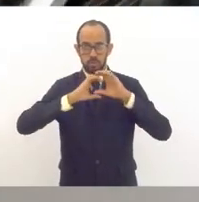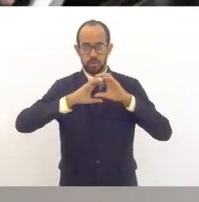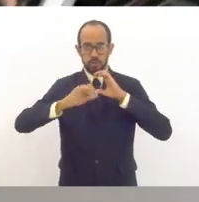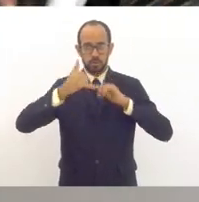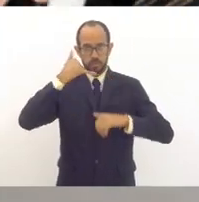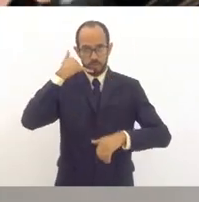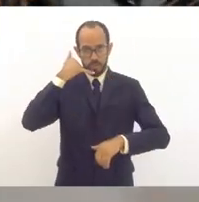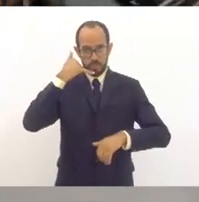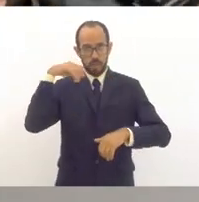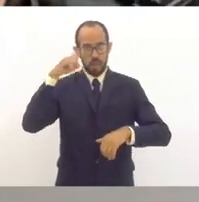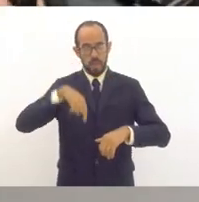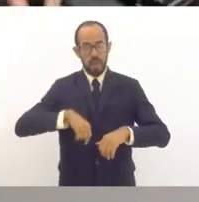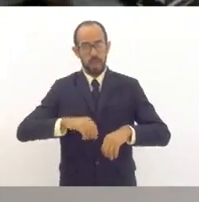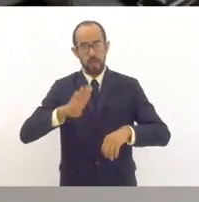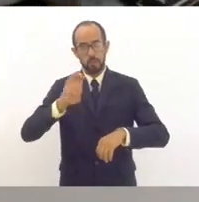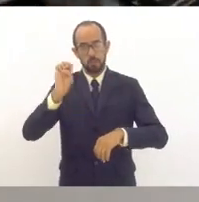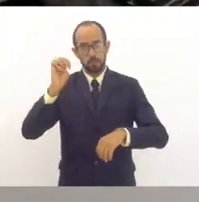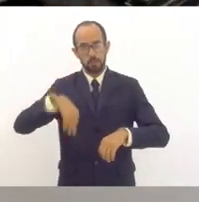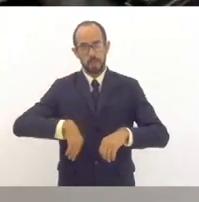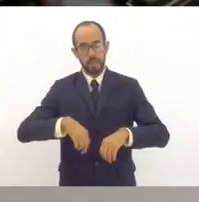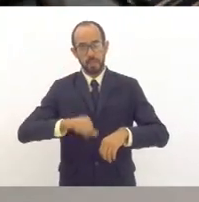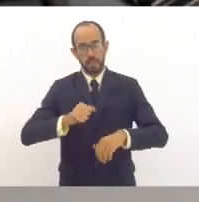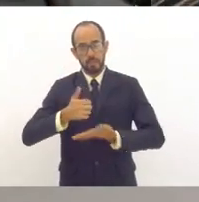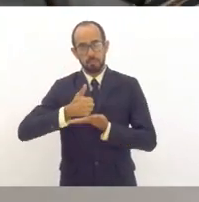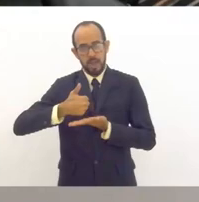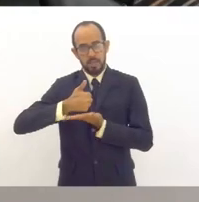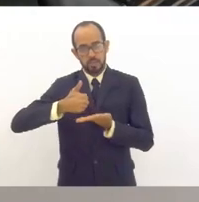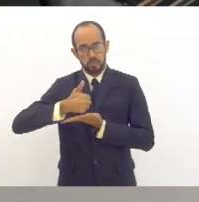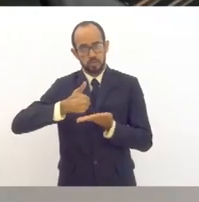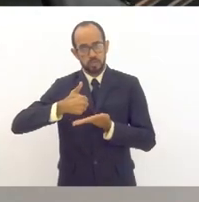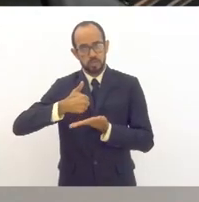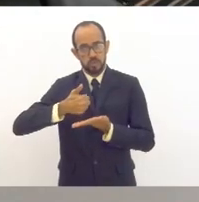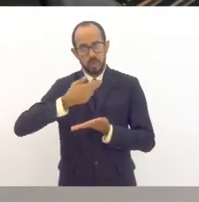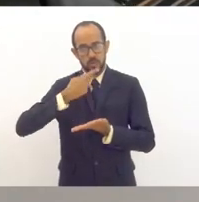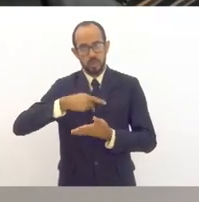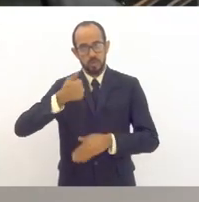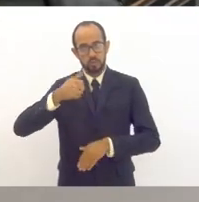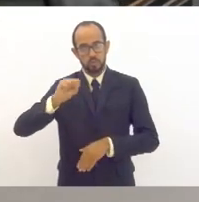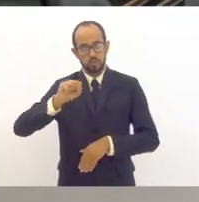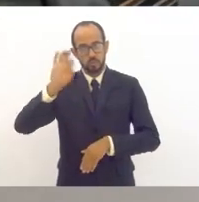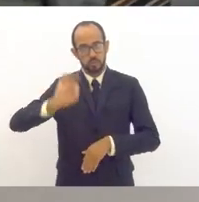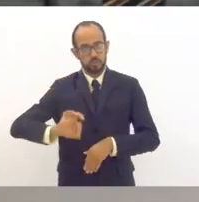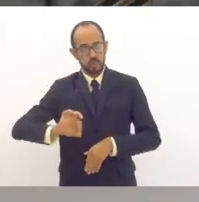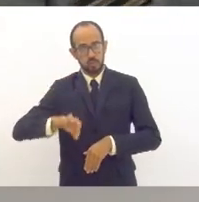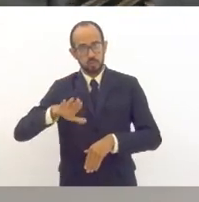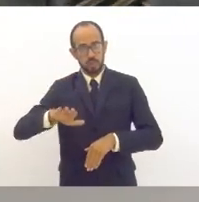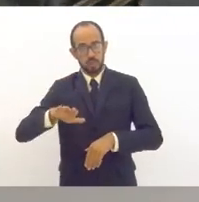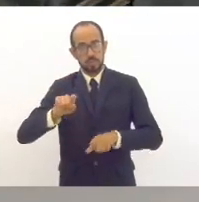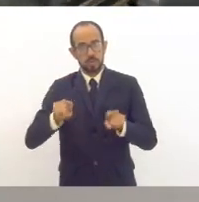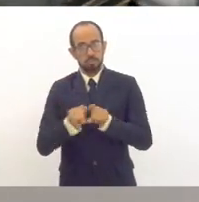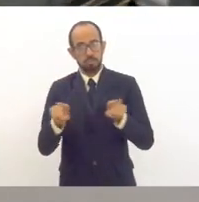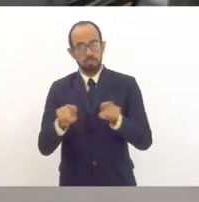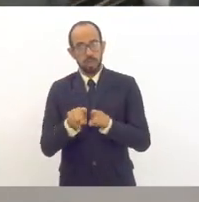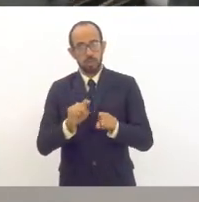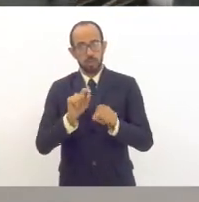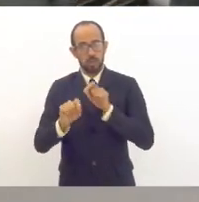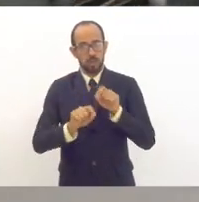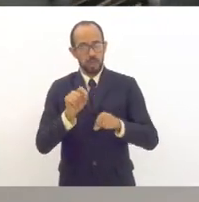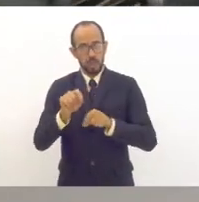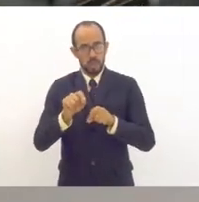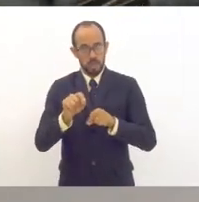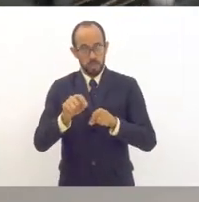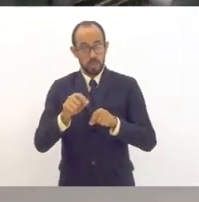eram bens essenciais e falou nessa alíquota de 18 mas ao mesmo tempo ele